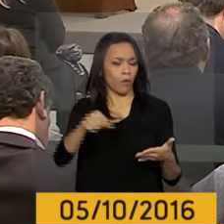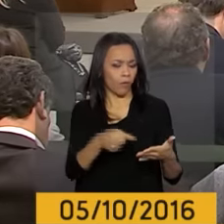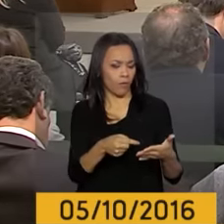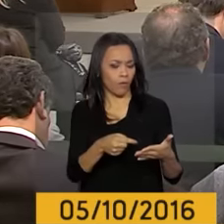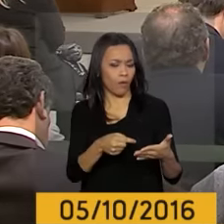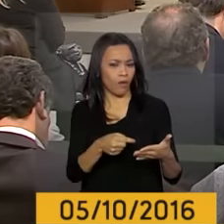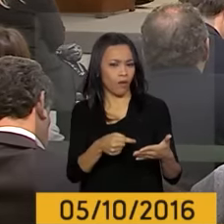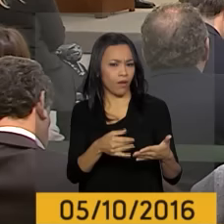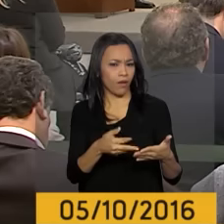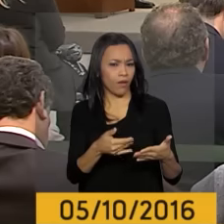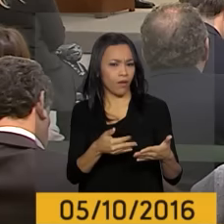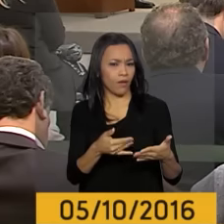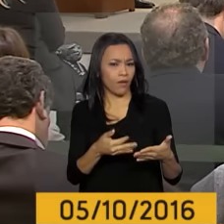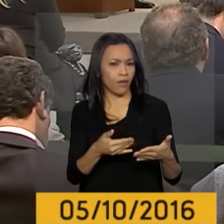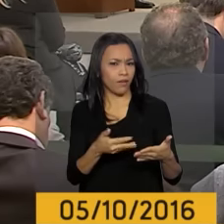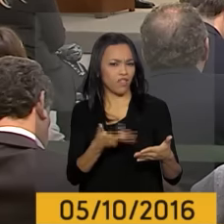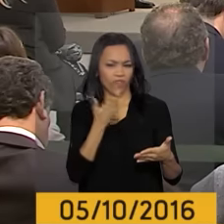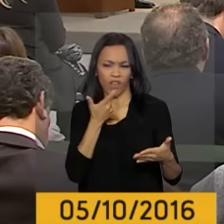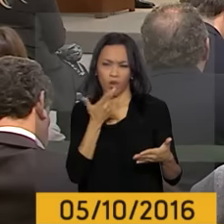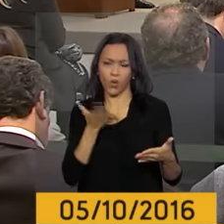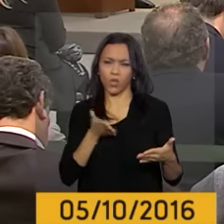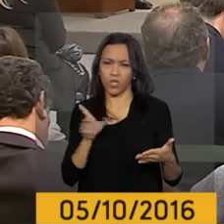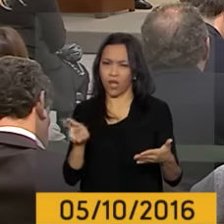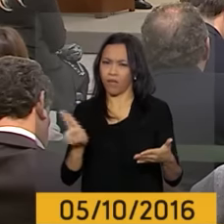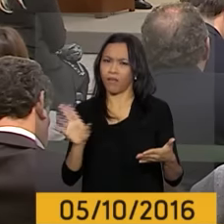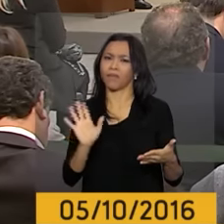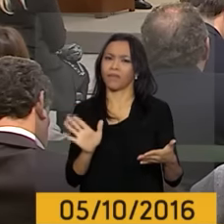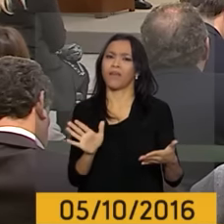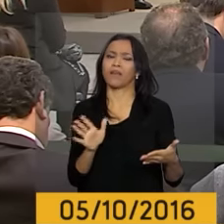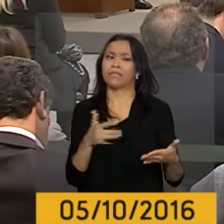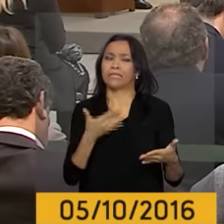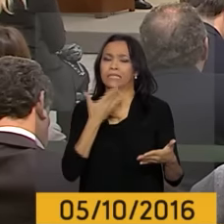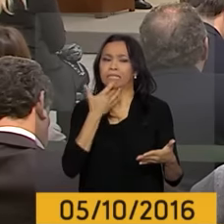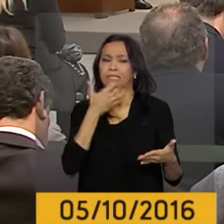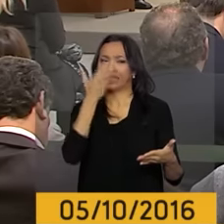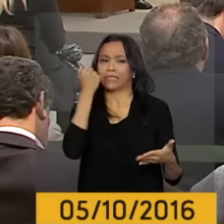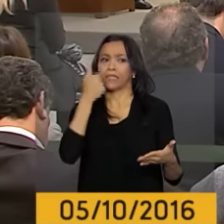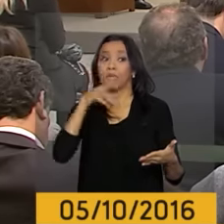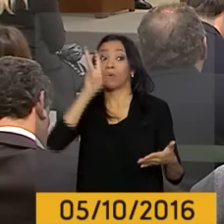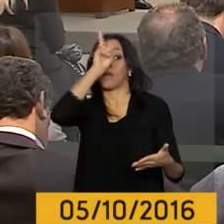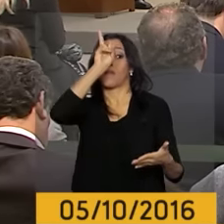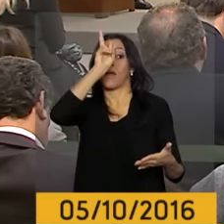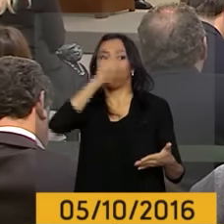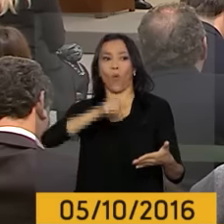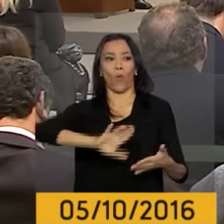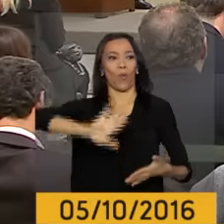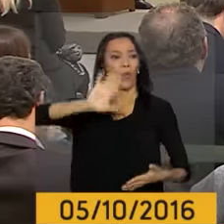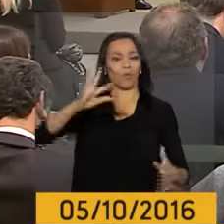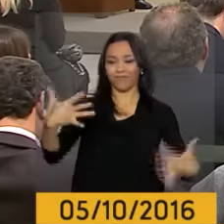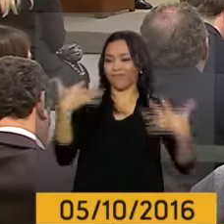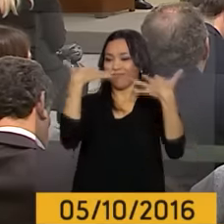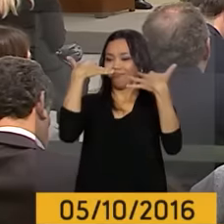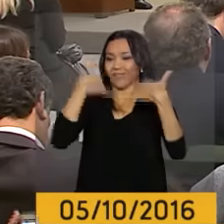sempre é melhor, a Bruna Furlan já mencionei. Sempre é bom ser esquecido, porque quando lembrado, ganha realce.